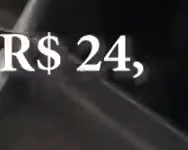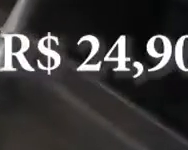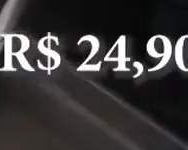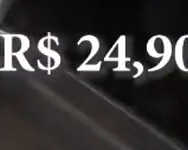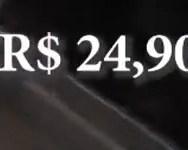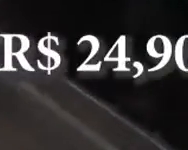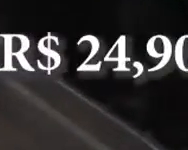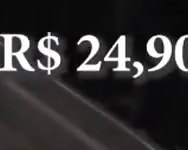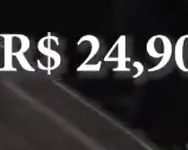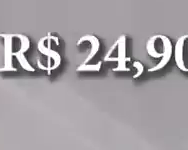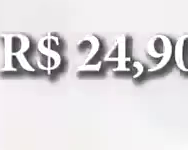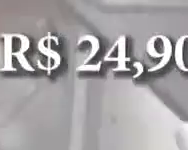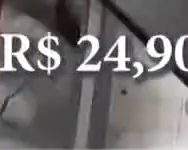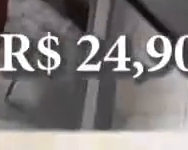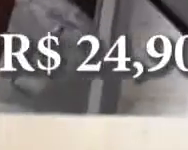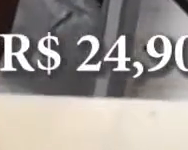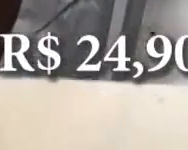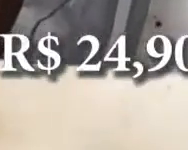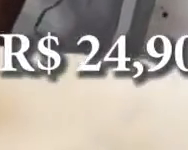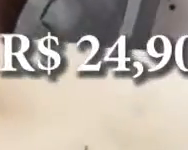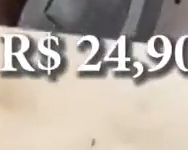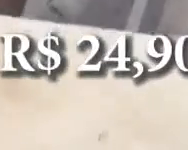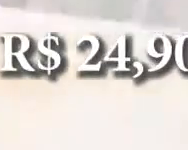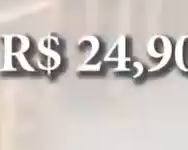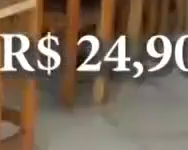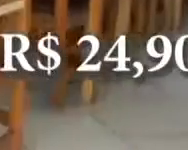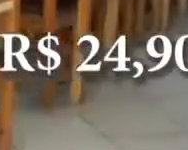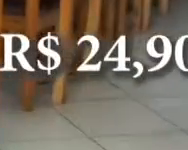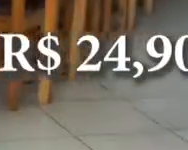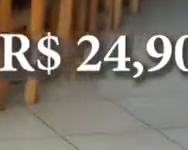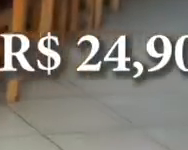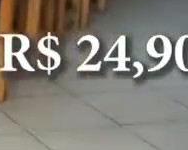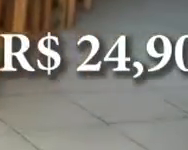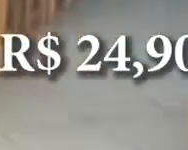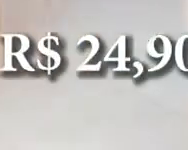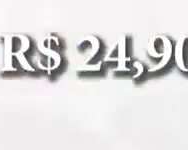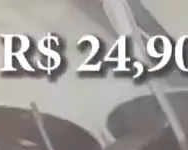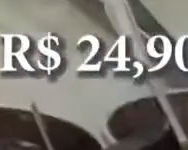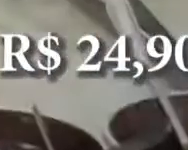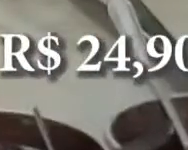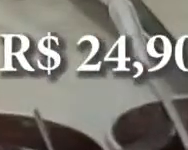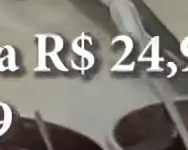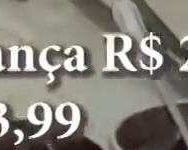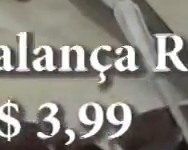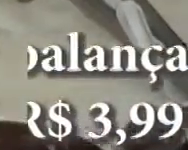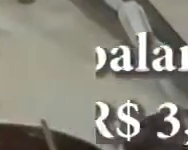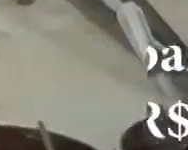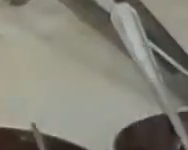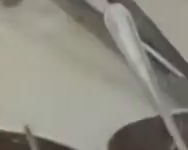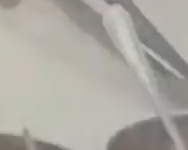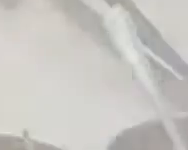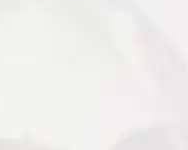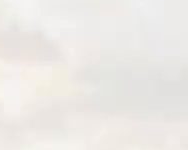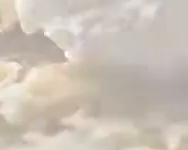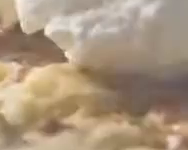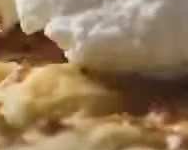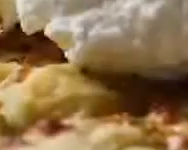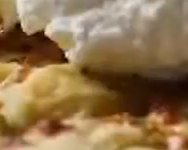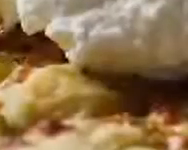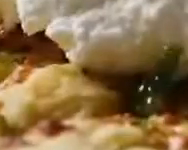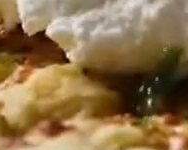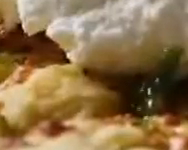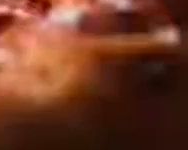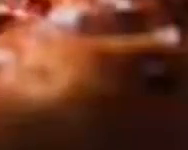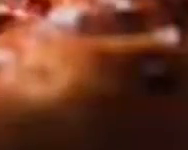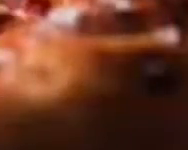e delicioso self-service com churrasco, cestas com feijoada e aos domingos, bobó de camarão. A partir das 19 horas, pizza com